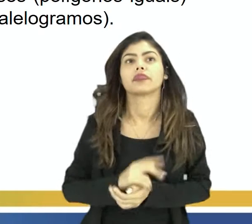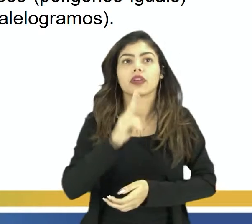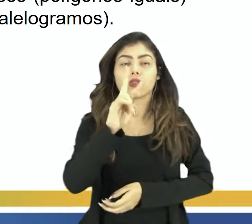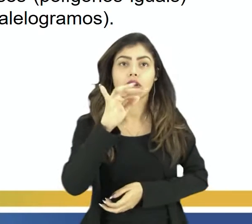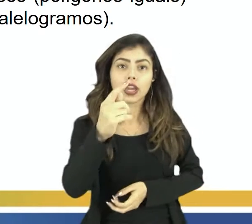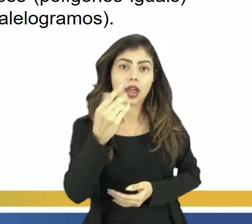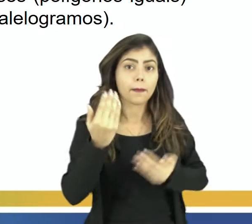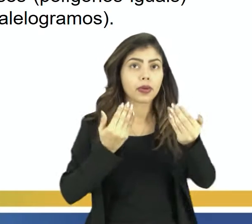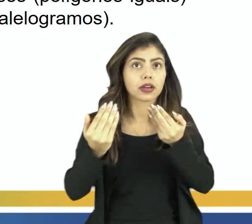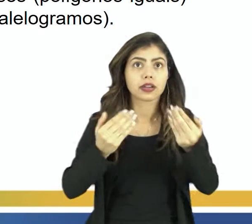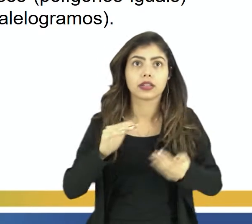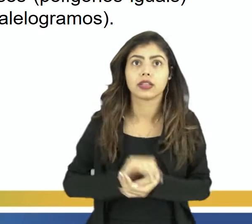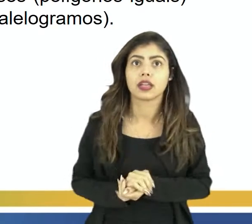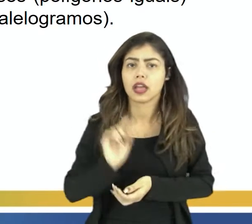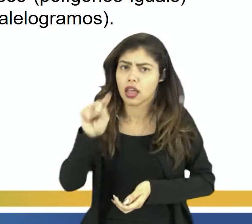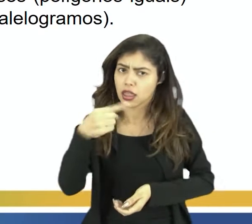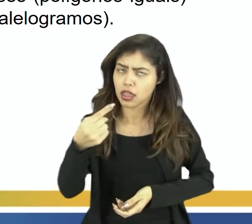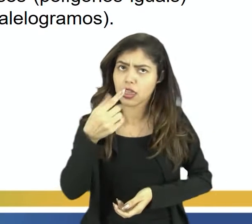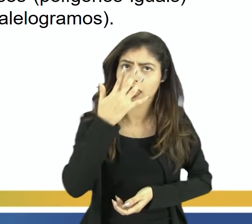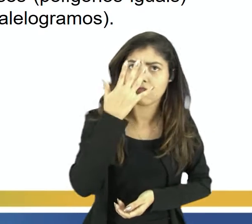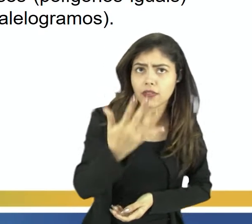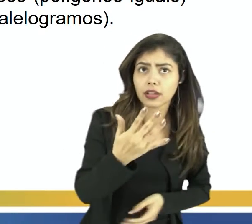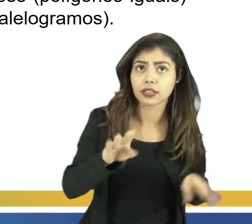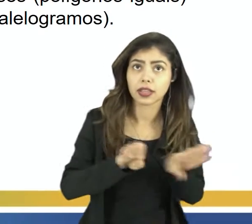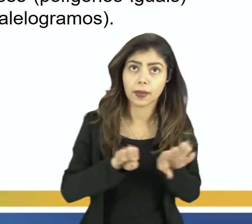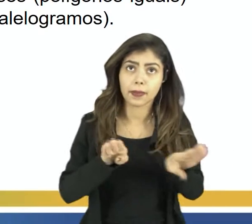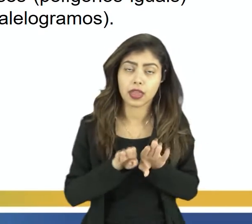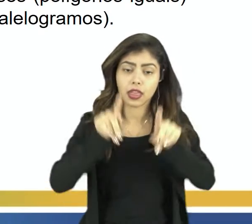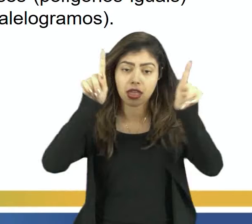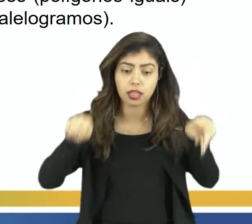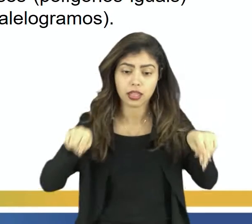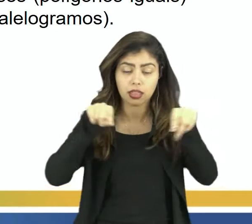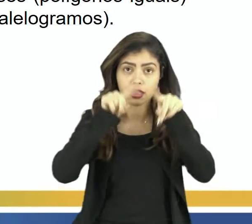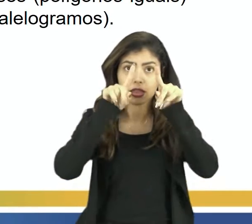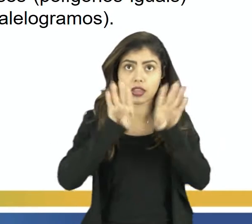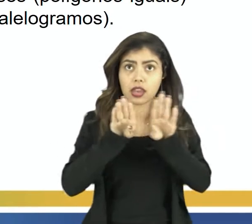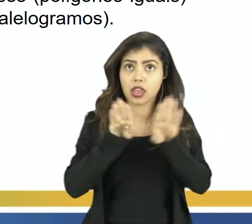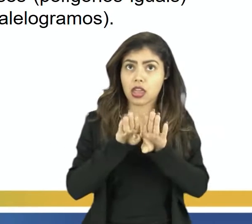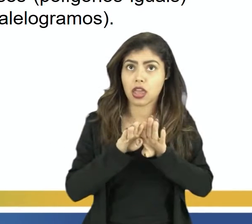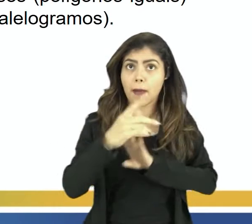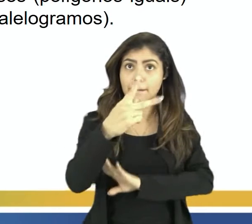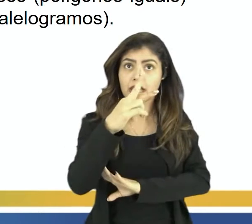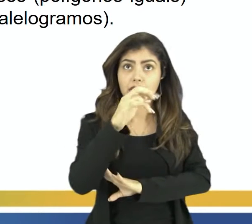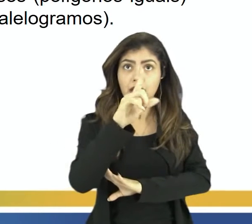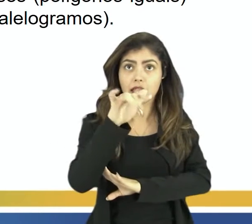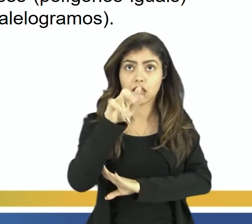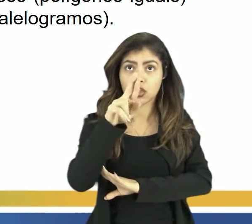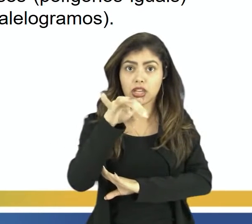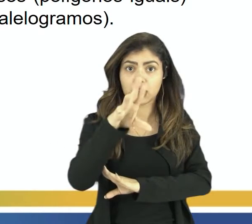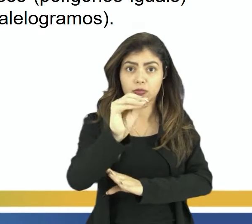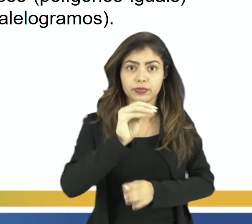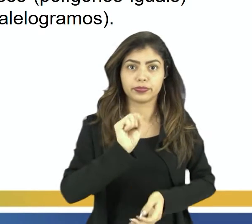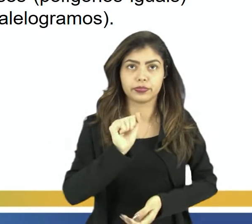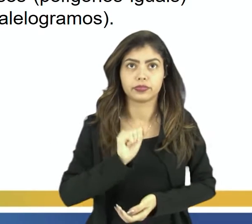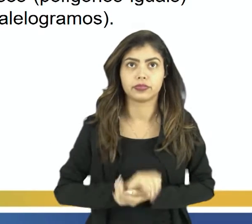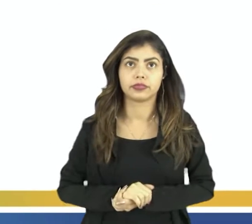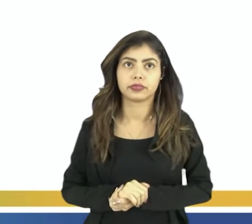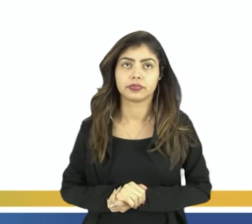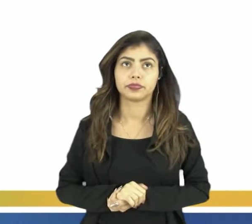e paralelas, além das faces planas laterais, ou seja, dos paralelogramos.